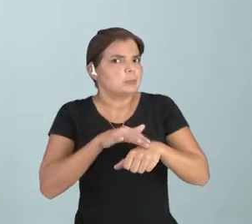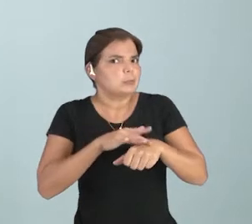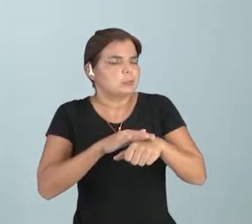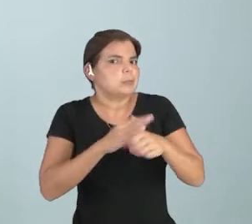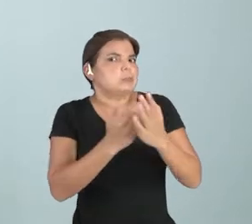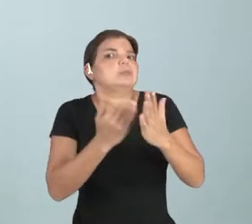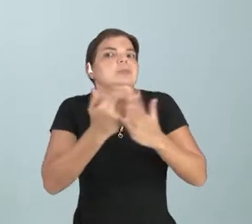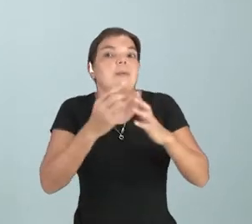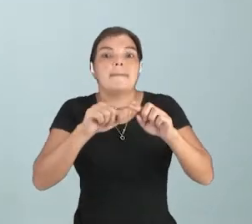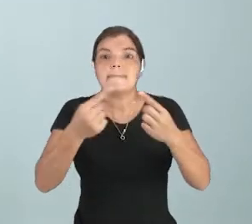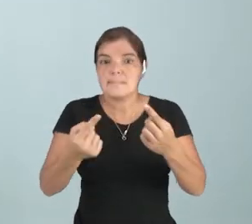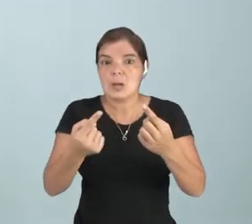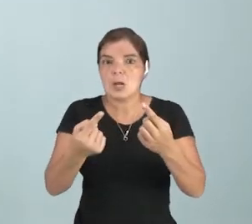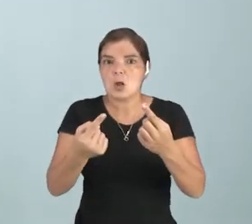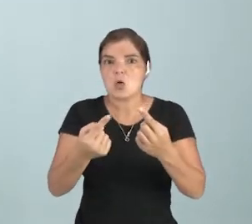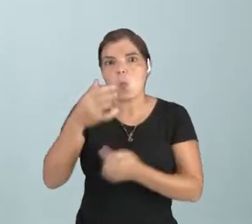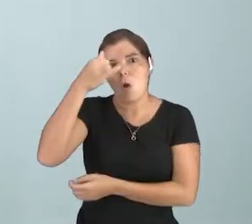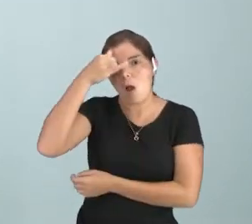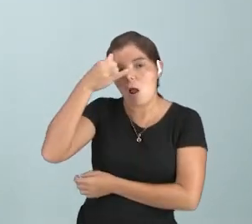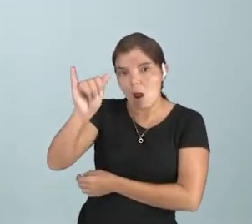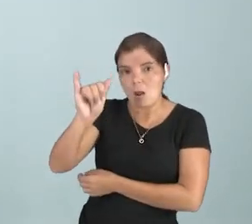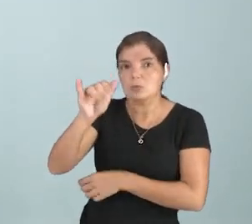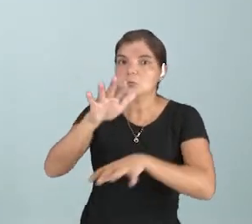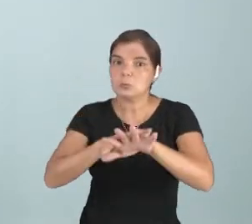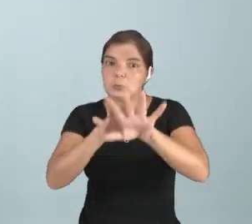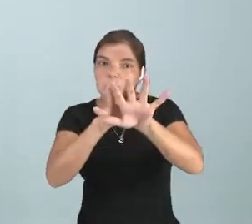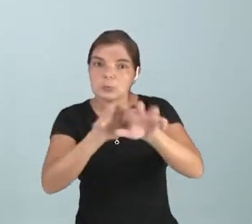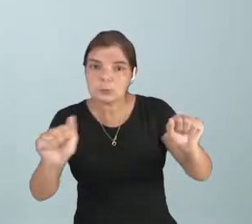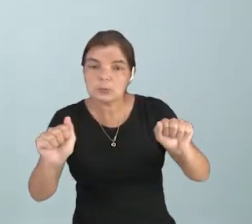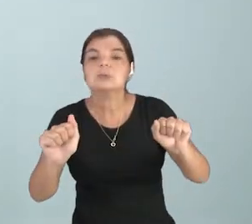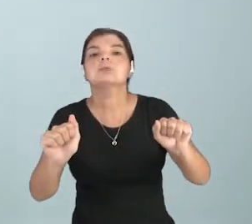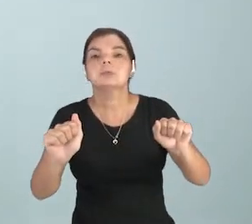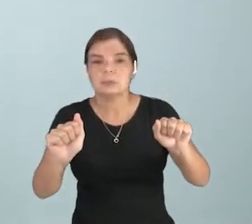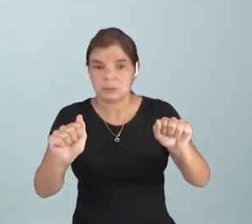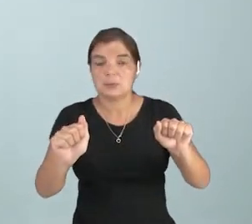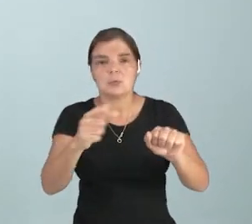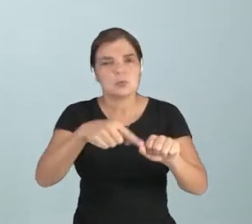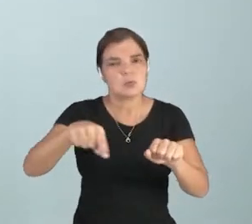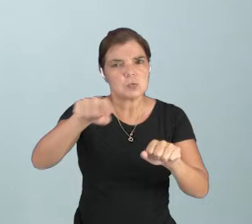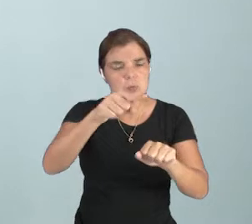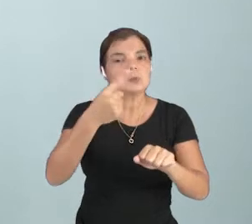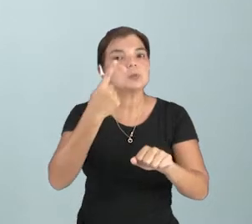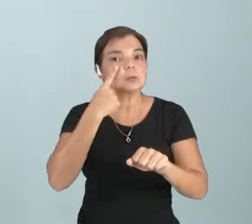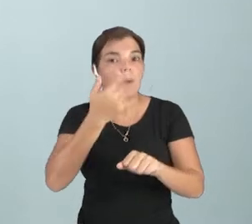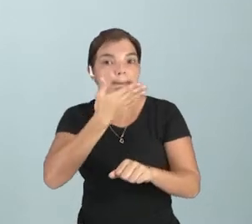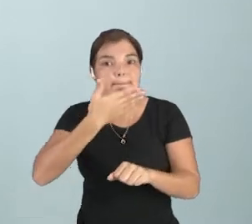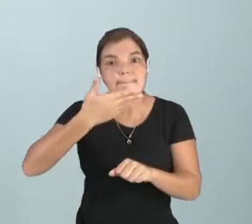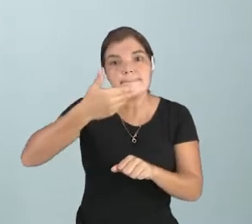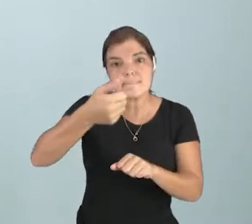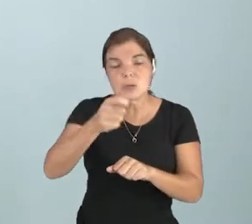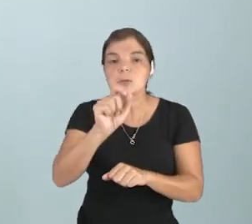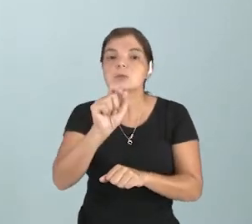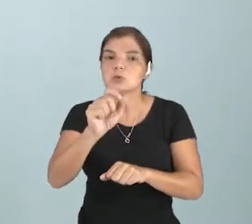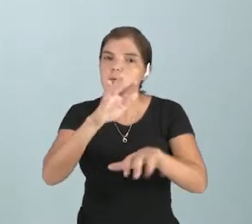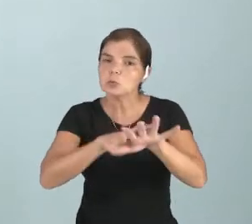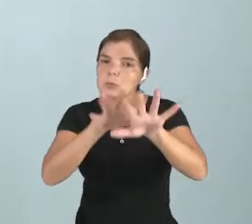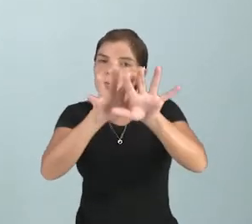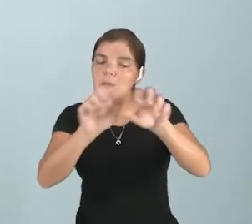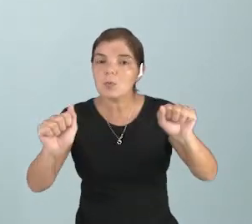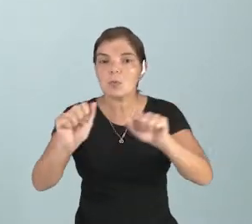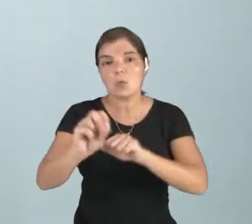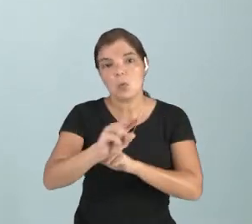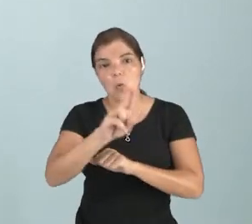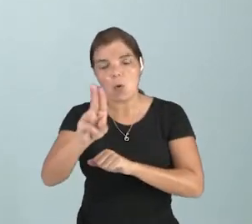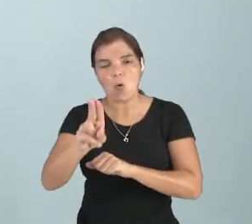não é isso. É como se fosse uma forma de prevenção, uma forma de curá-la, tá? Quando eu falo aqui para vocês melhorada, no sentido de curá-la